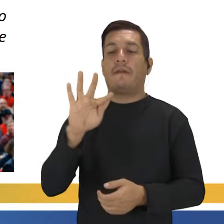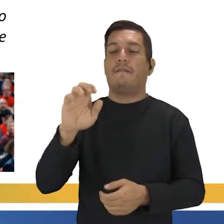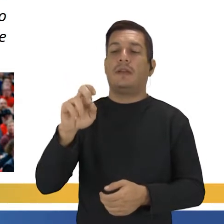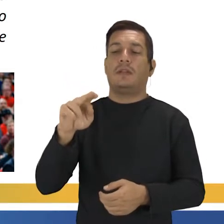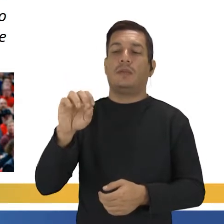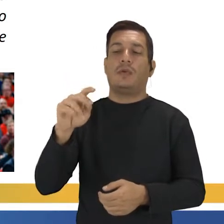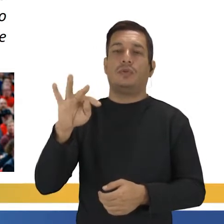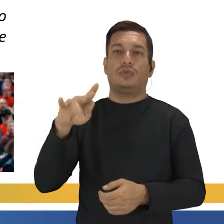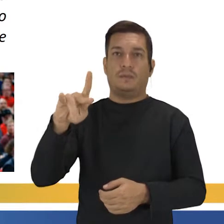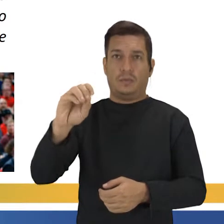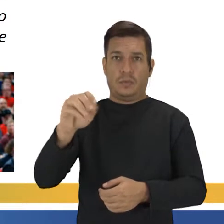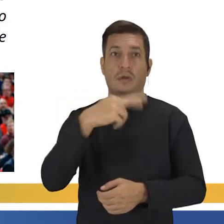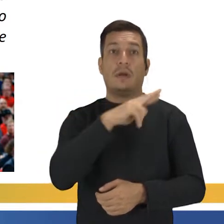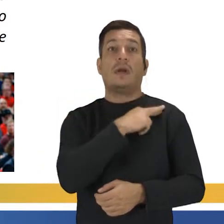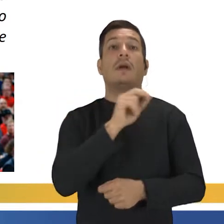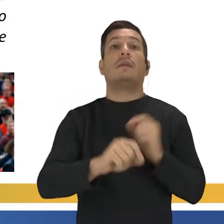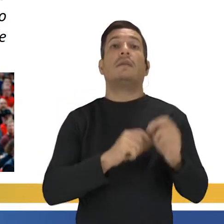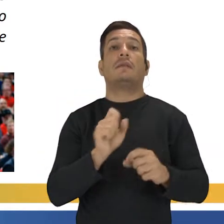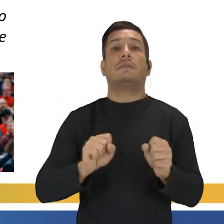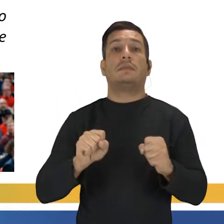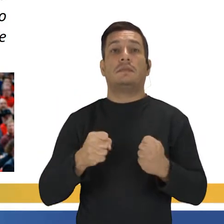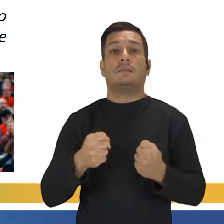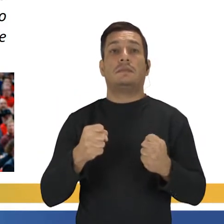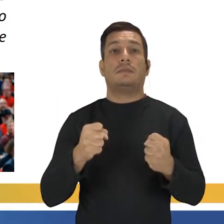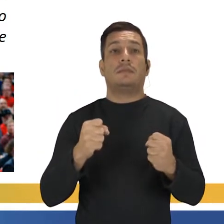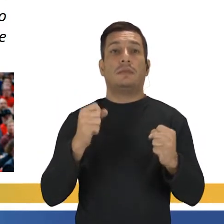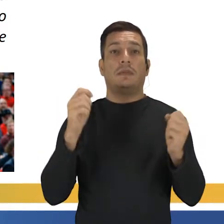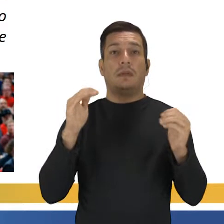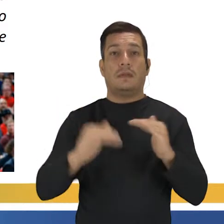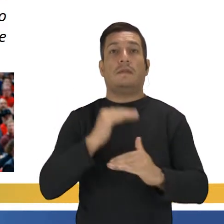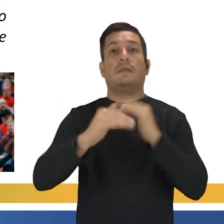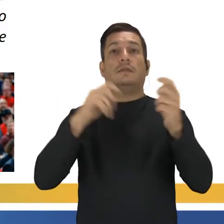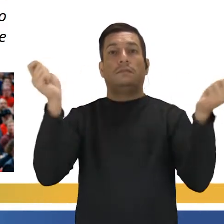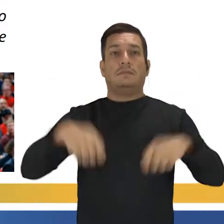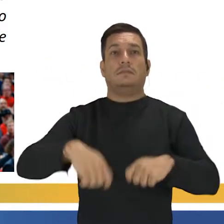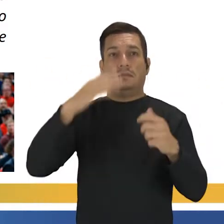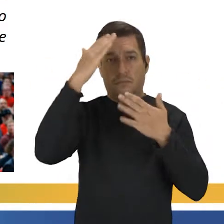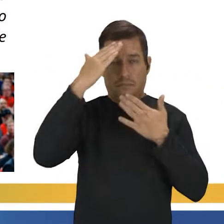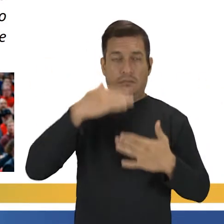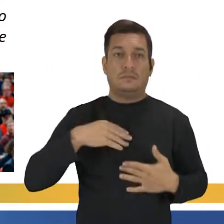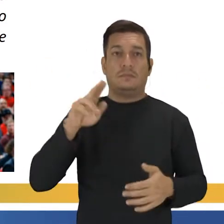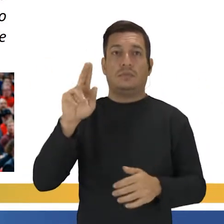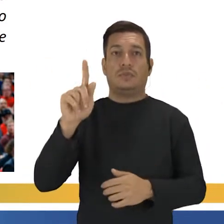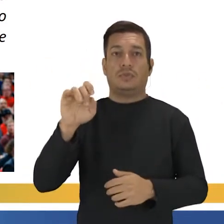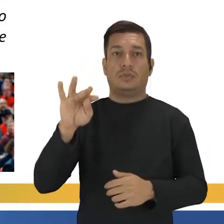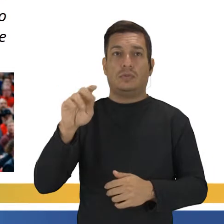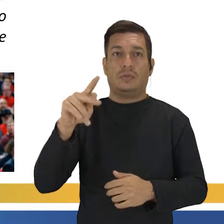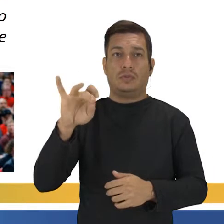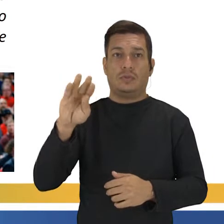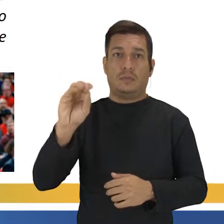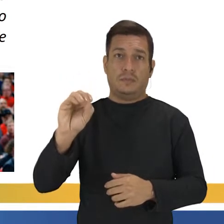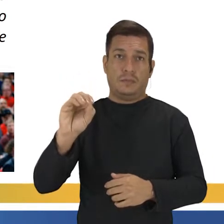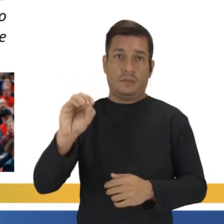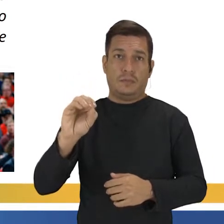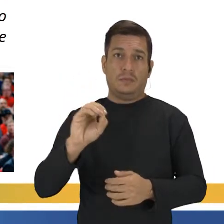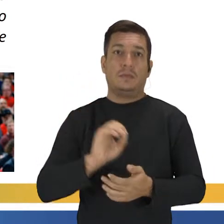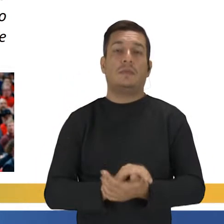composição corporal, biotipo, altura máxima esperada, força máxima possível e percentual de fibras